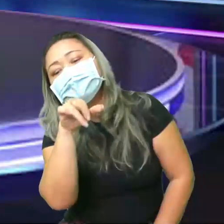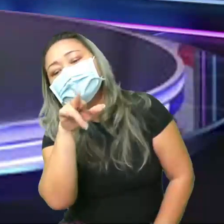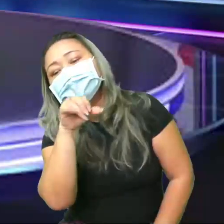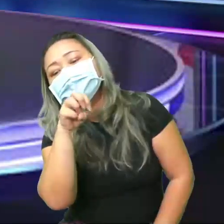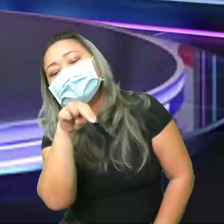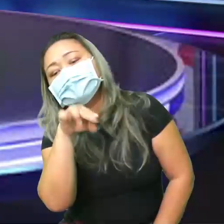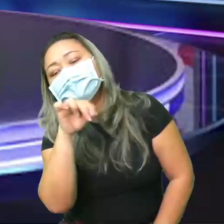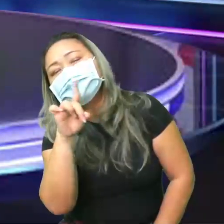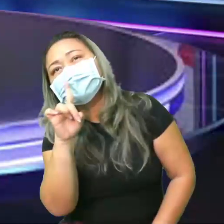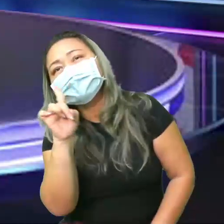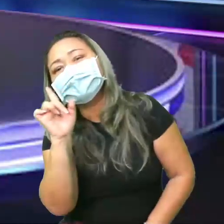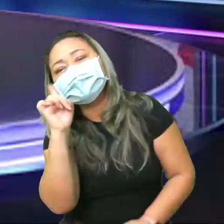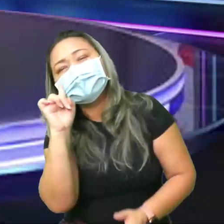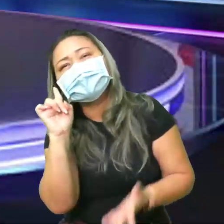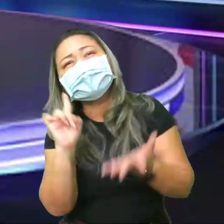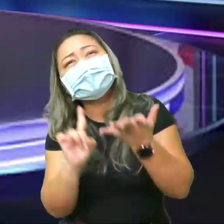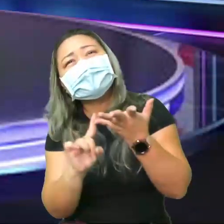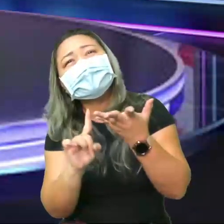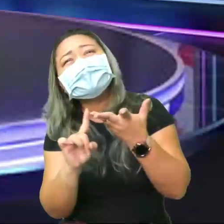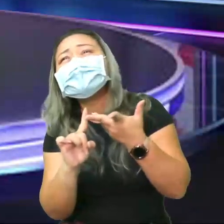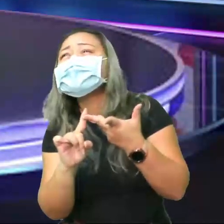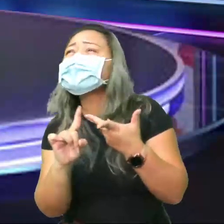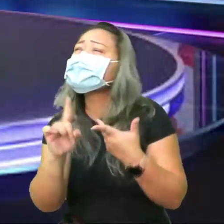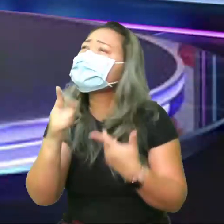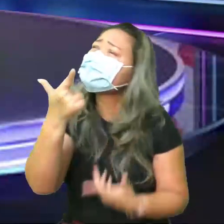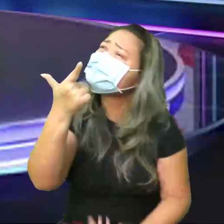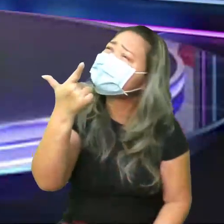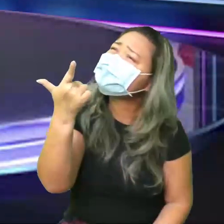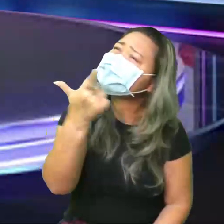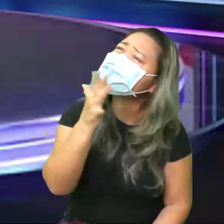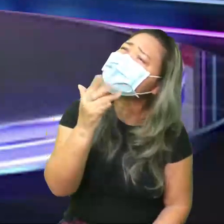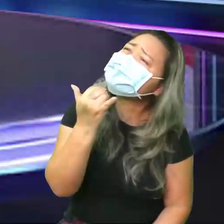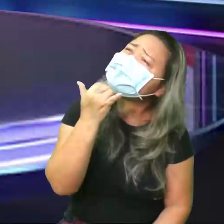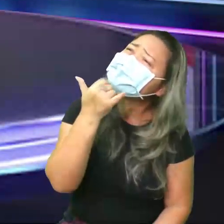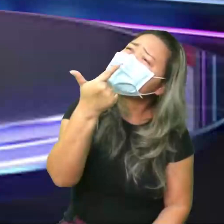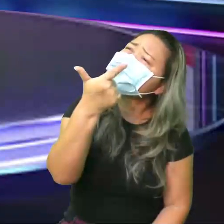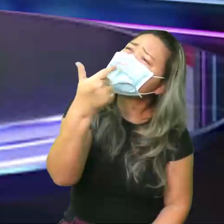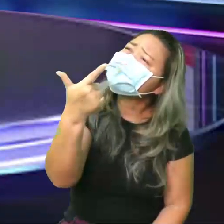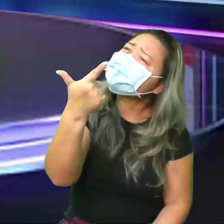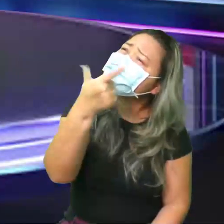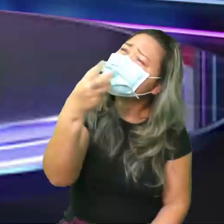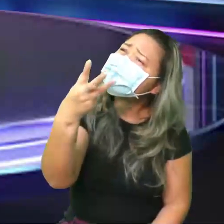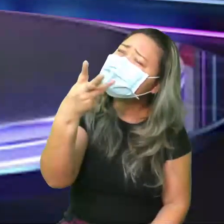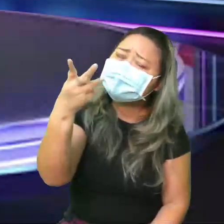muito bacana, tá? Isso é muito legal. Olha só,